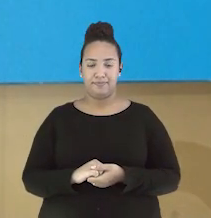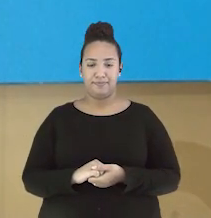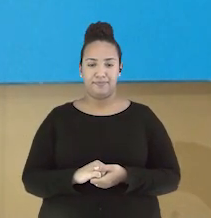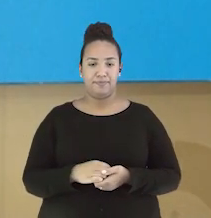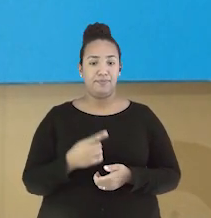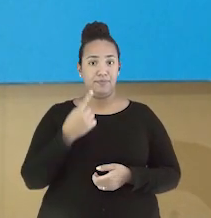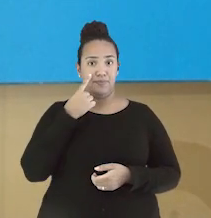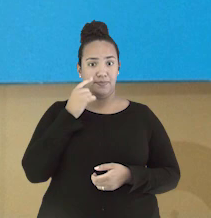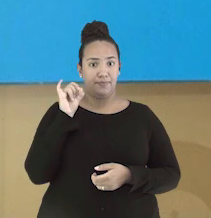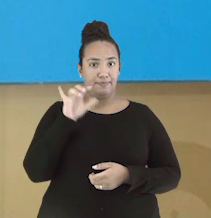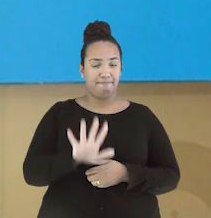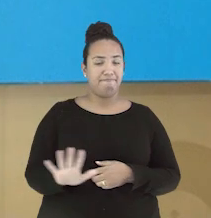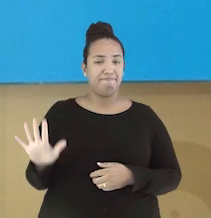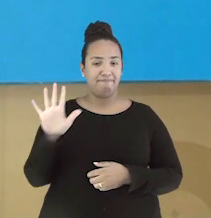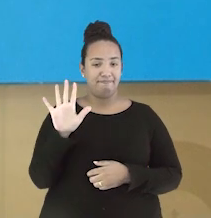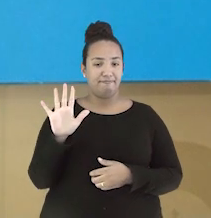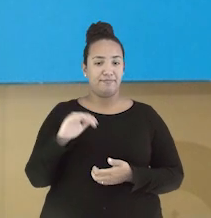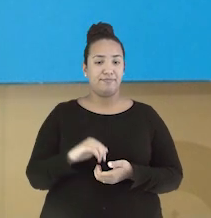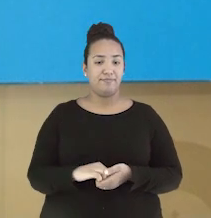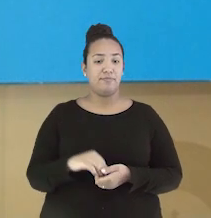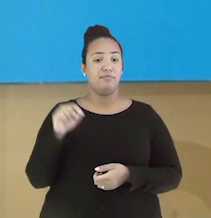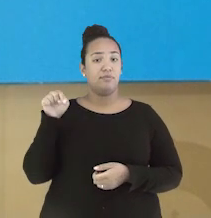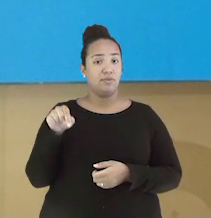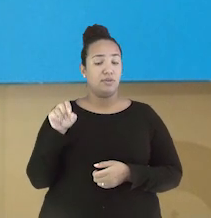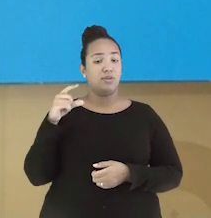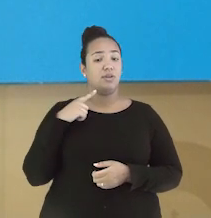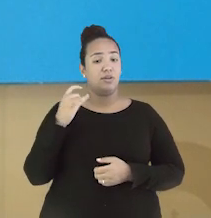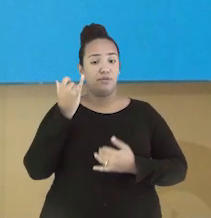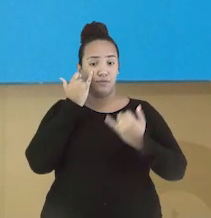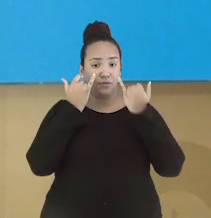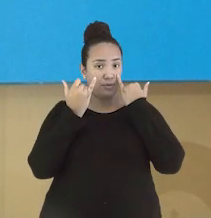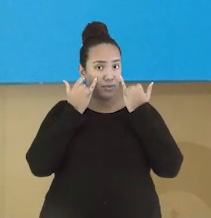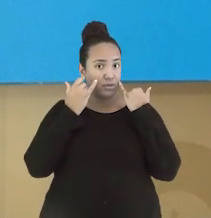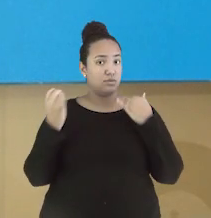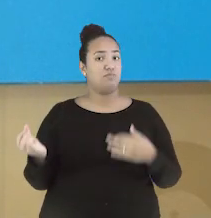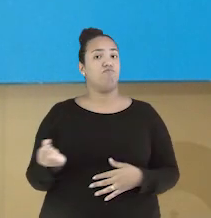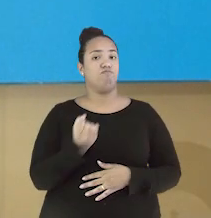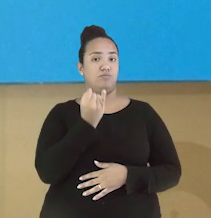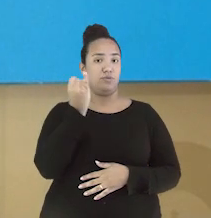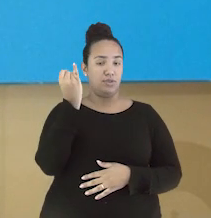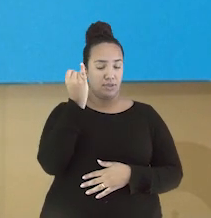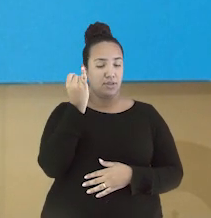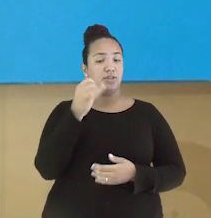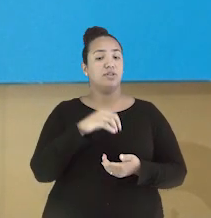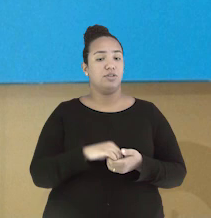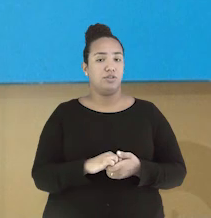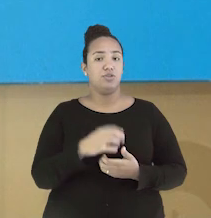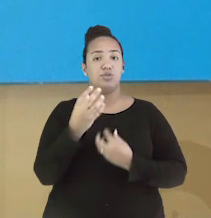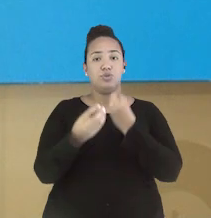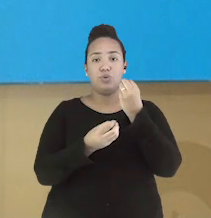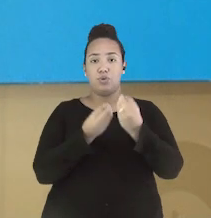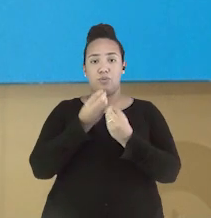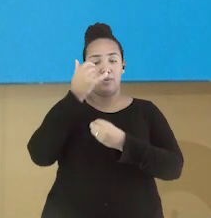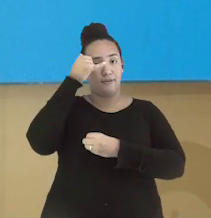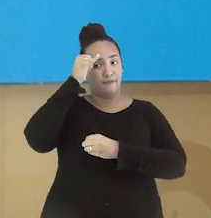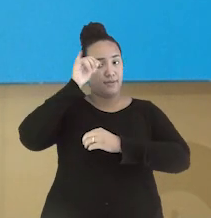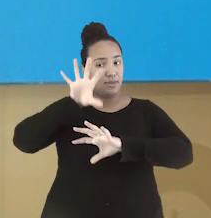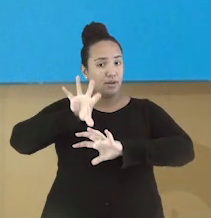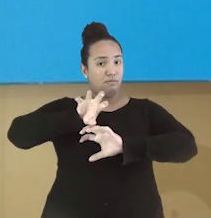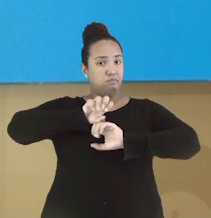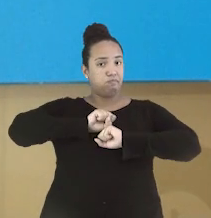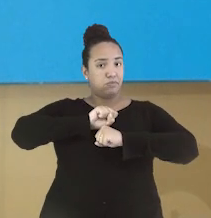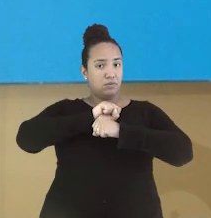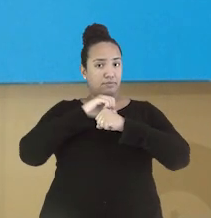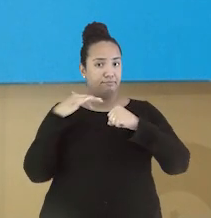Observe este material. Ele é um material que possui informações muito importantes sobre como evitar a propagação